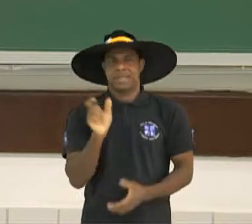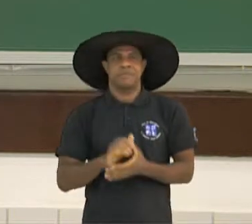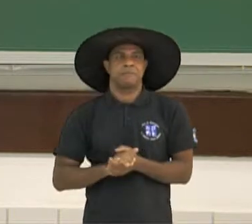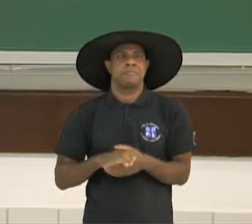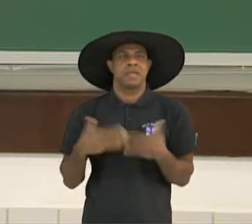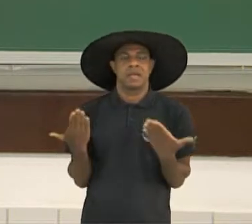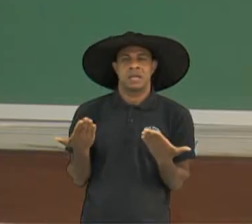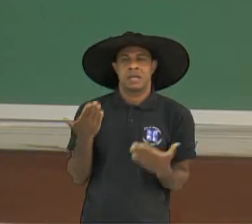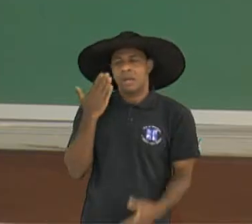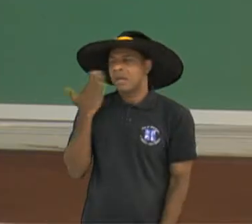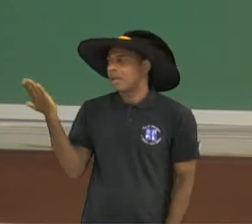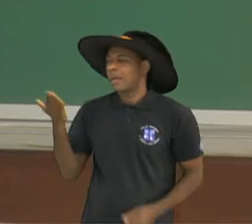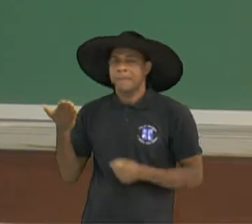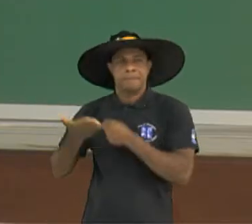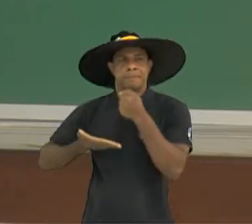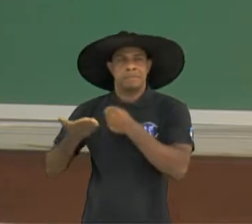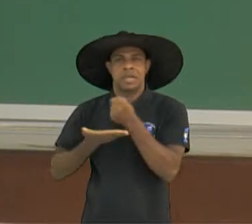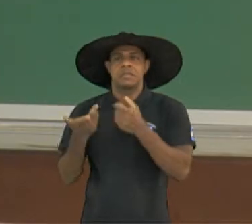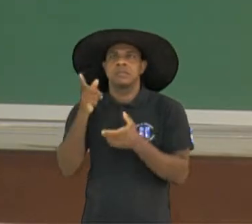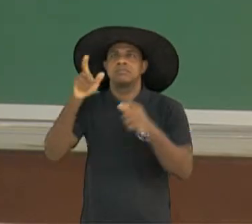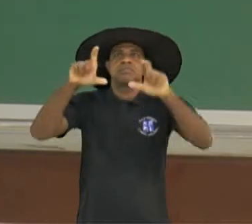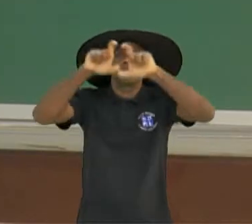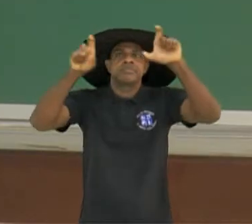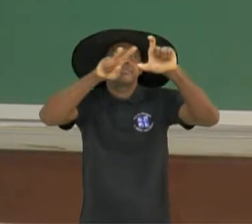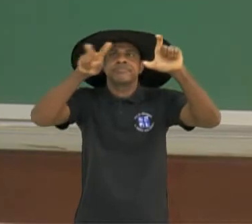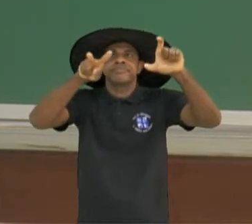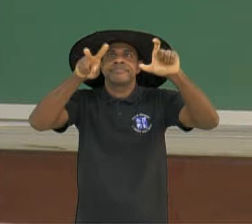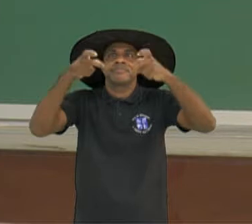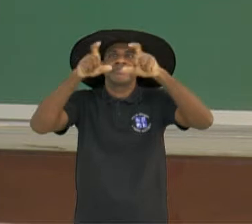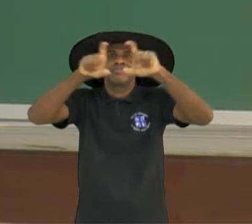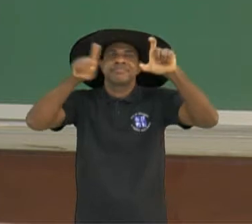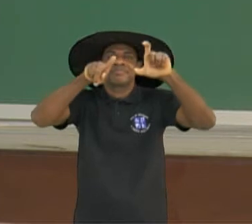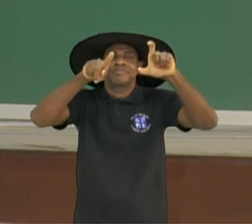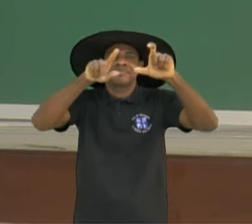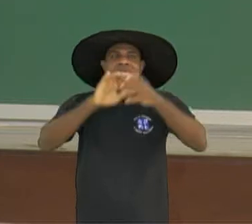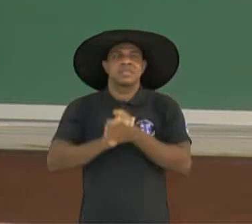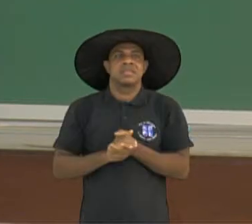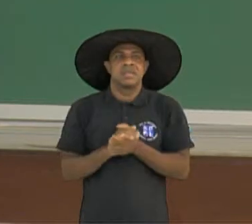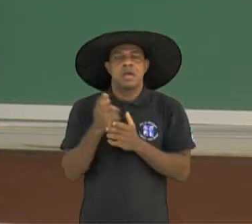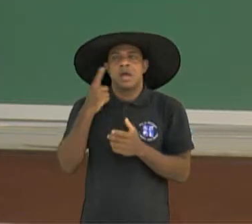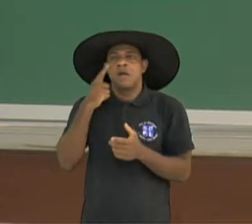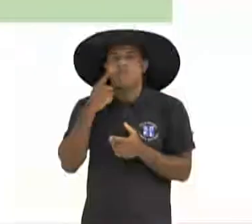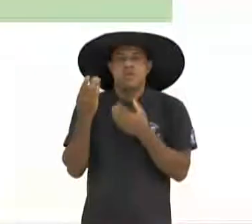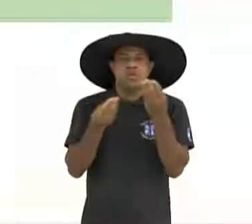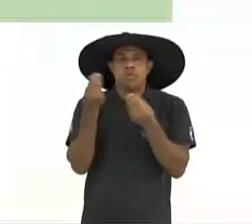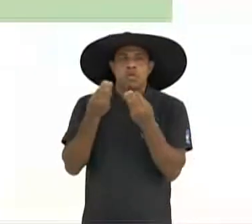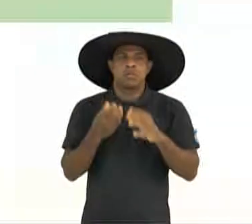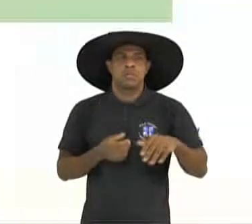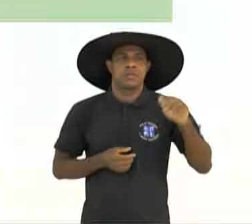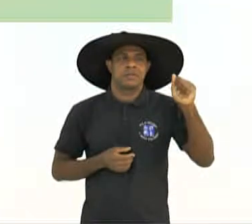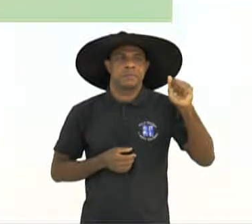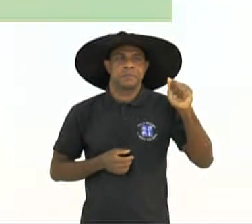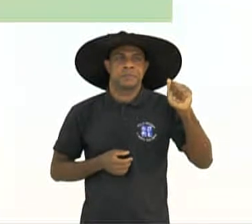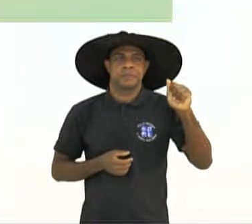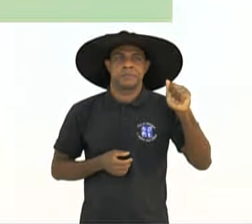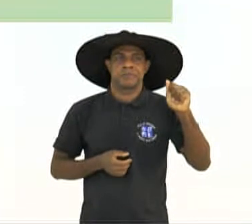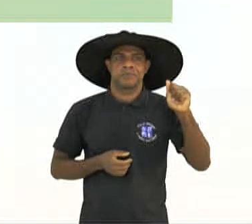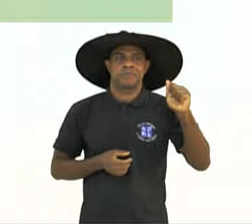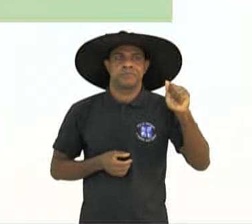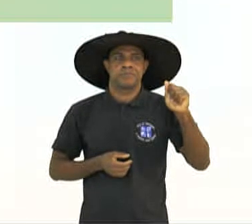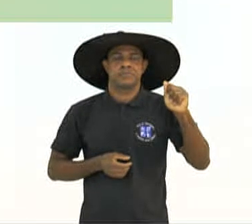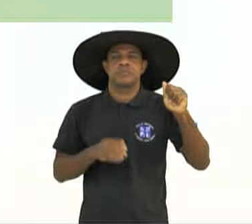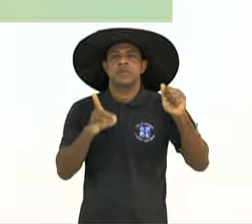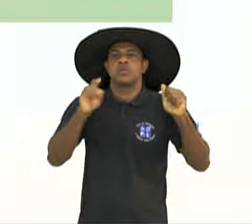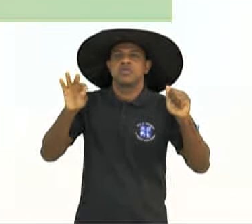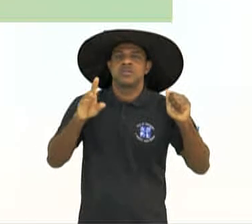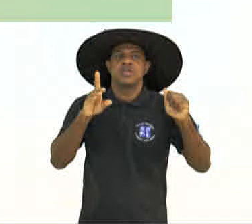nosso fragmento, eu quero que vocês verifiquem. All Souls Day was celebrated to Samhain. O Dia